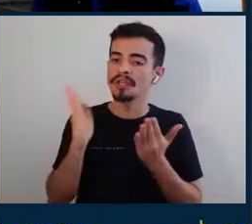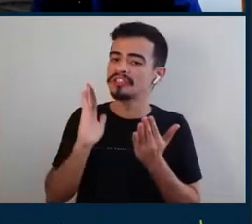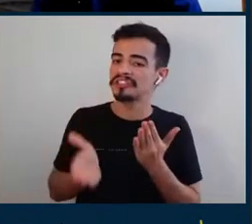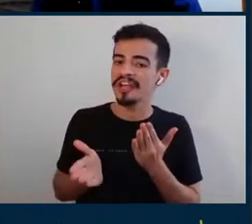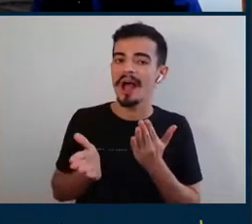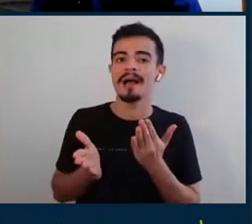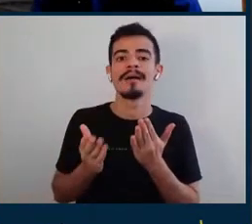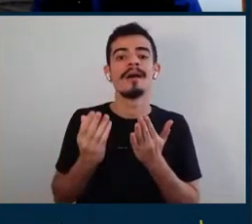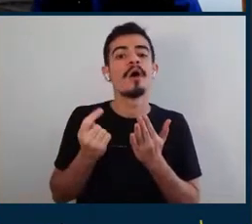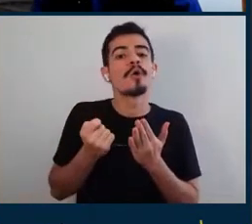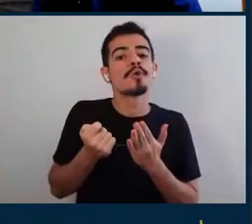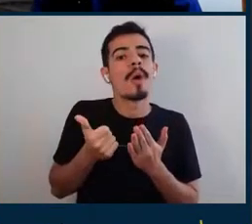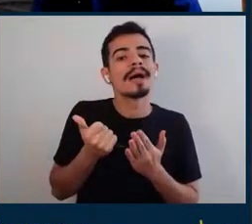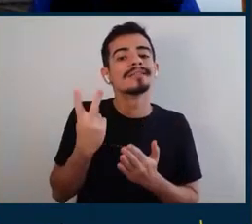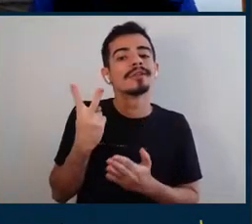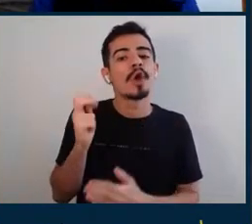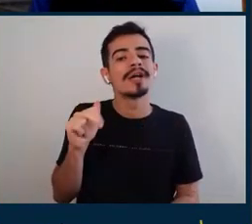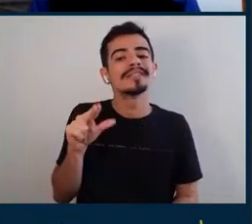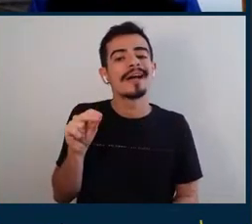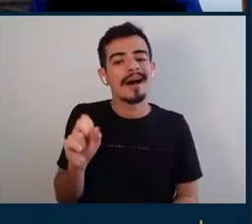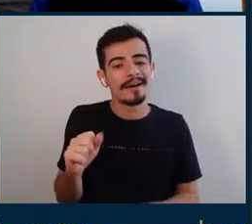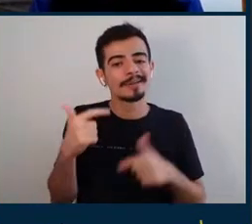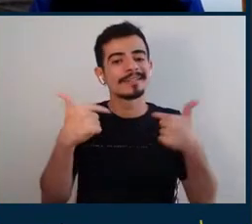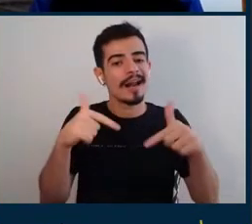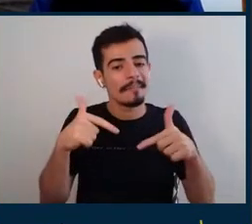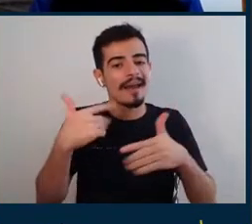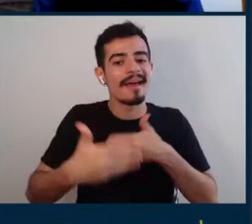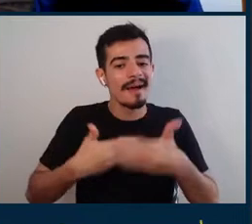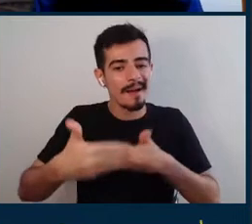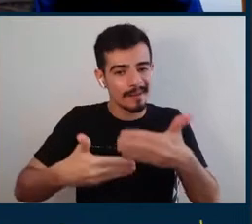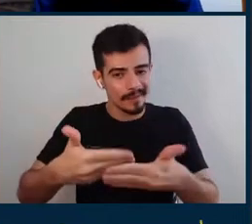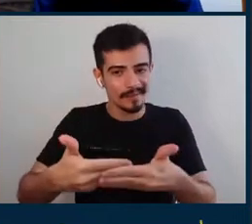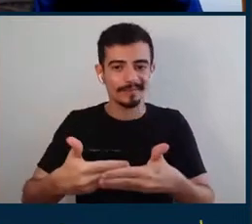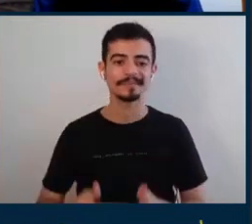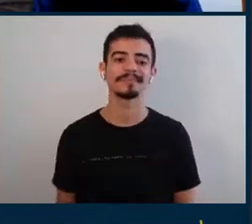quase 2 anos, se eu não me engano. Então,